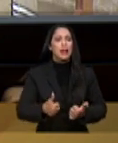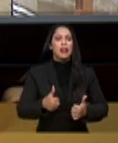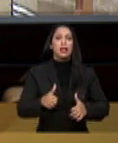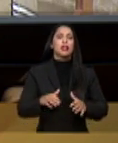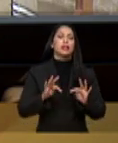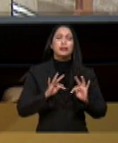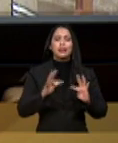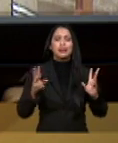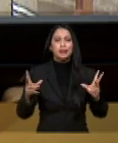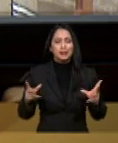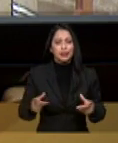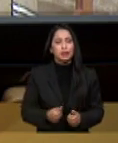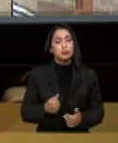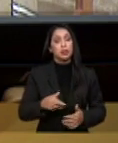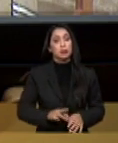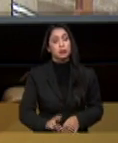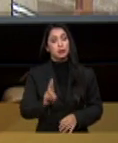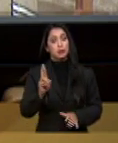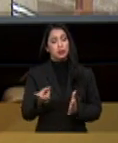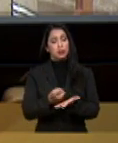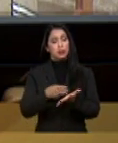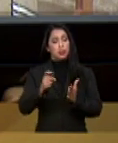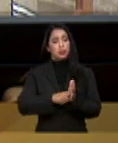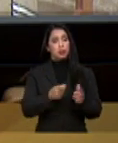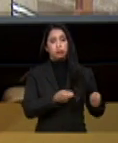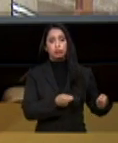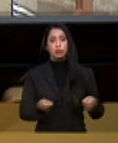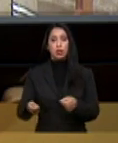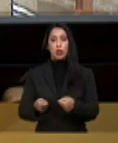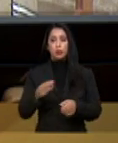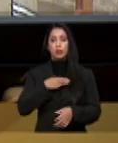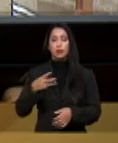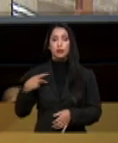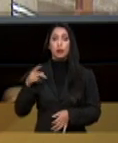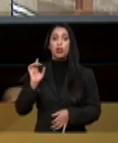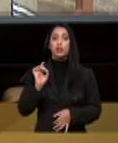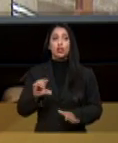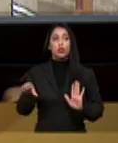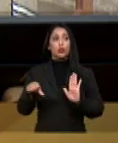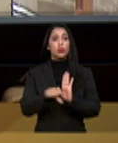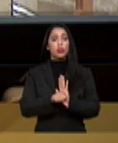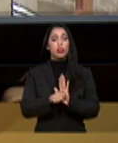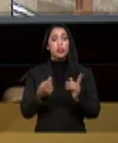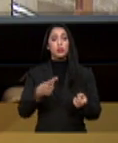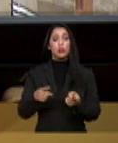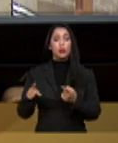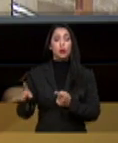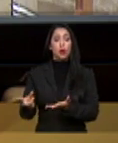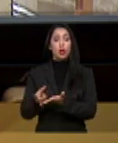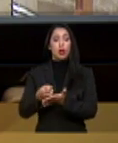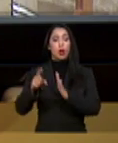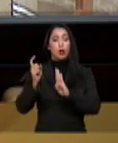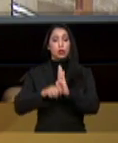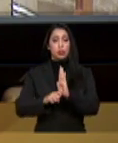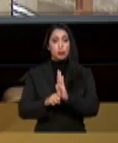o envio de representações fiscais ao Ministério Público apenas em relação aos crimes contra a ordem